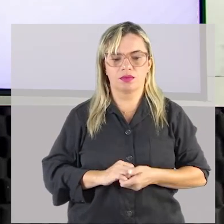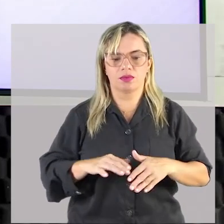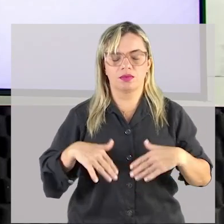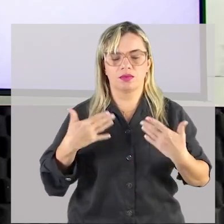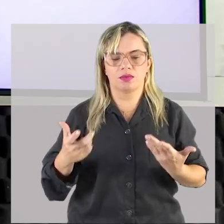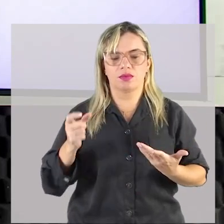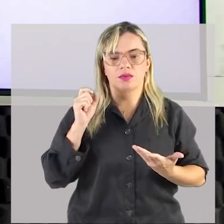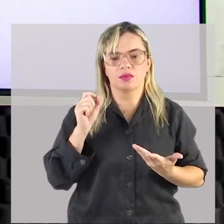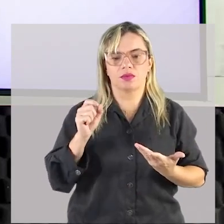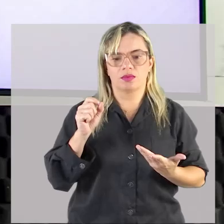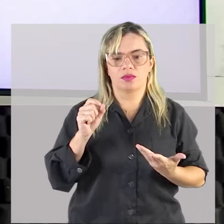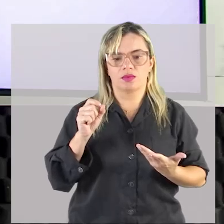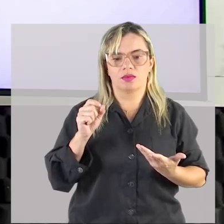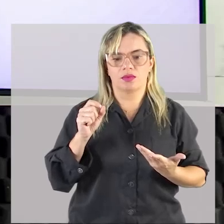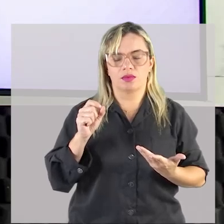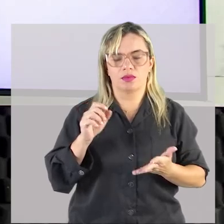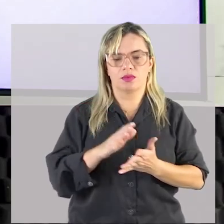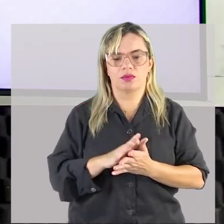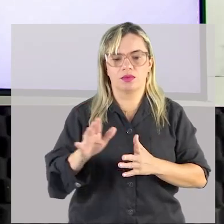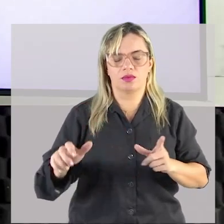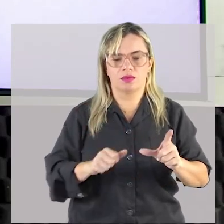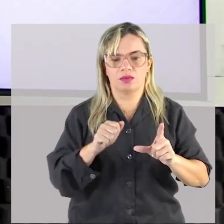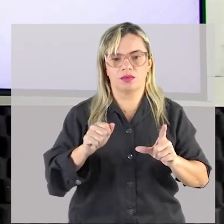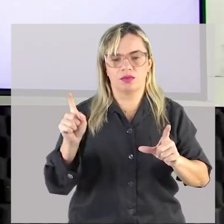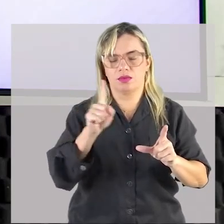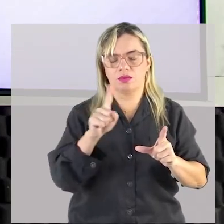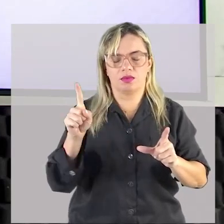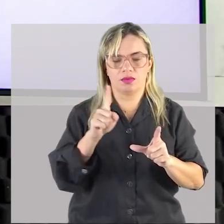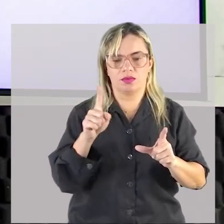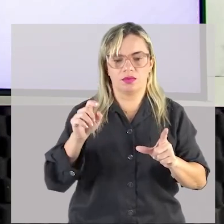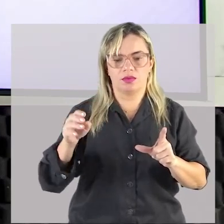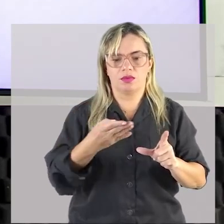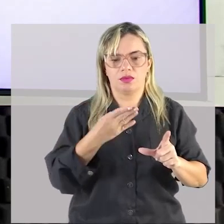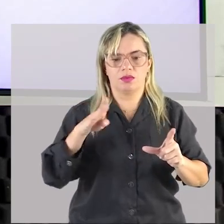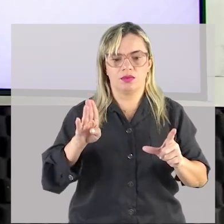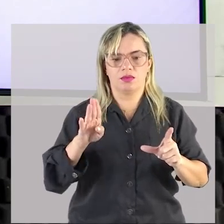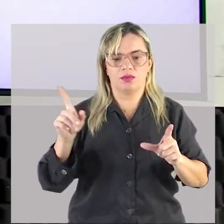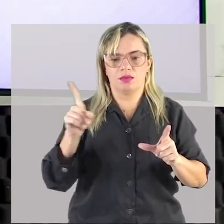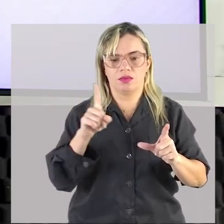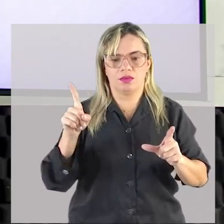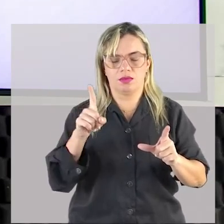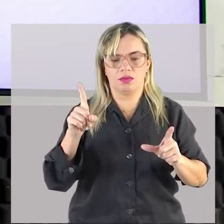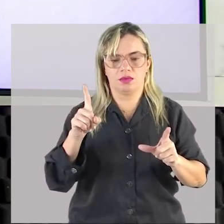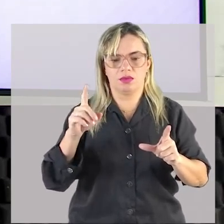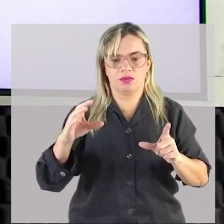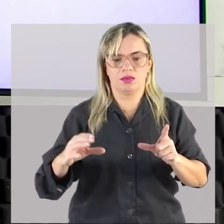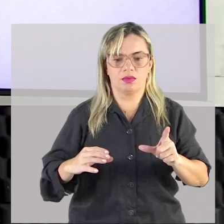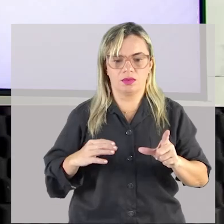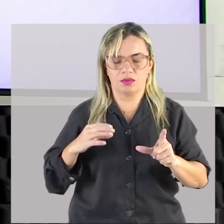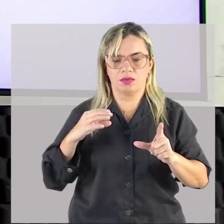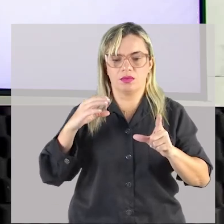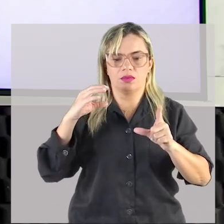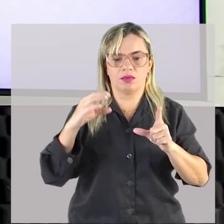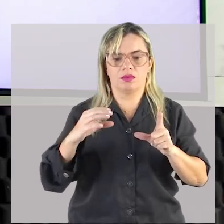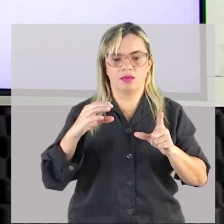E aí vem... Então, geotropismo não se aplica, o fototropismo não, né?